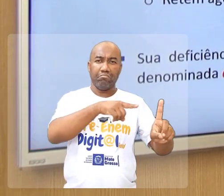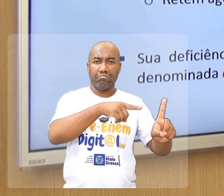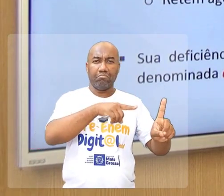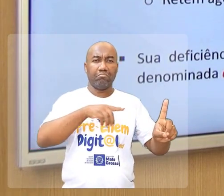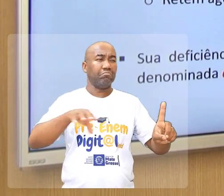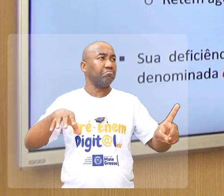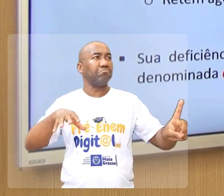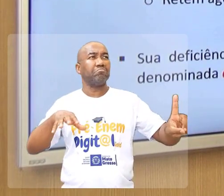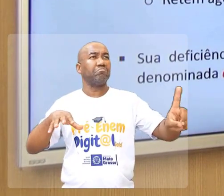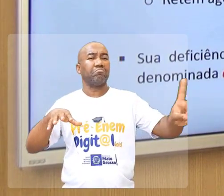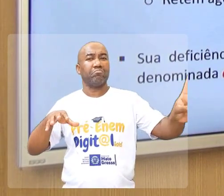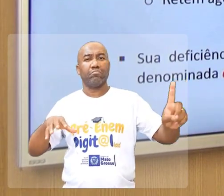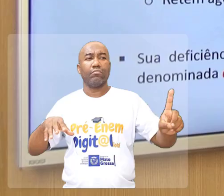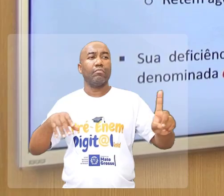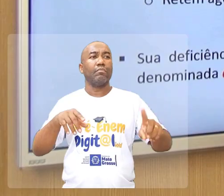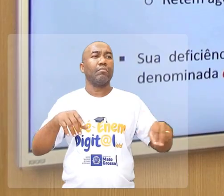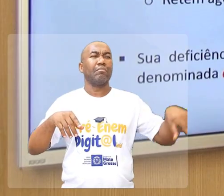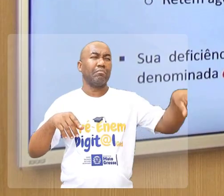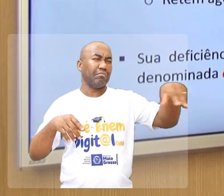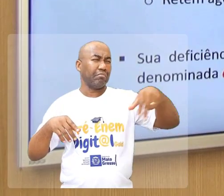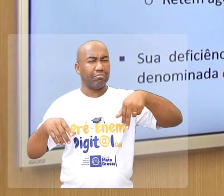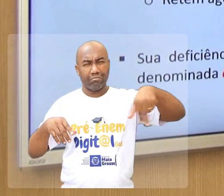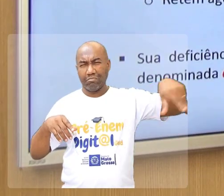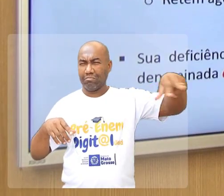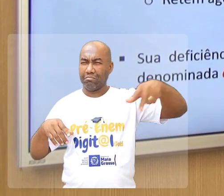guia e ficou andando,